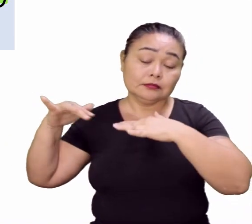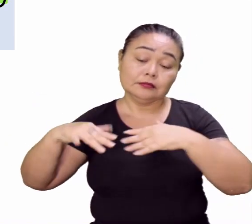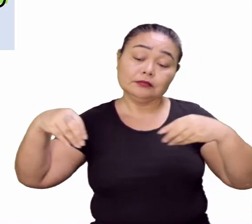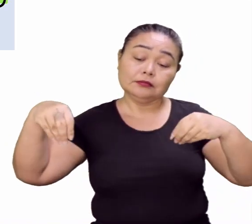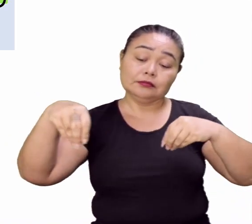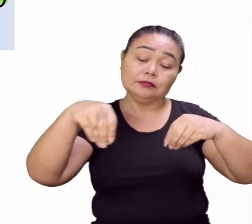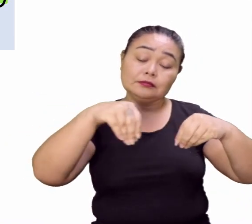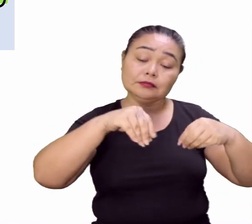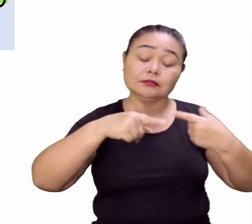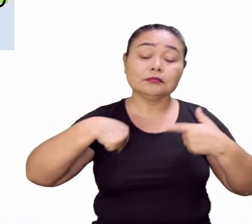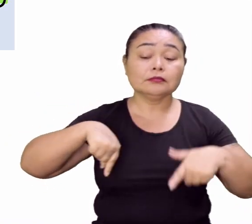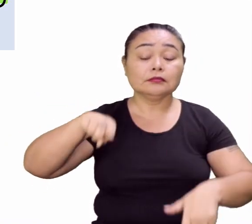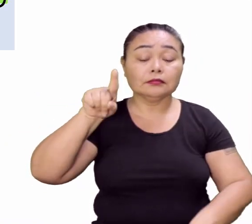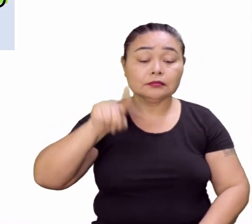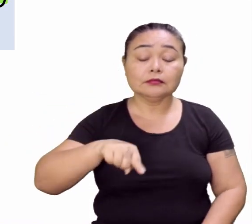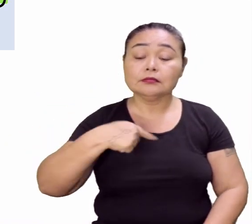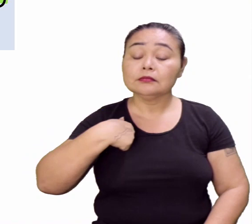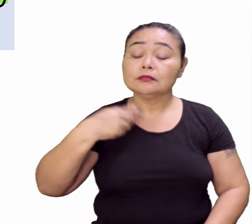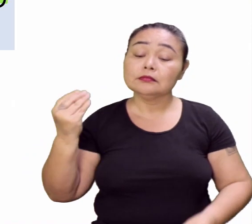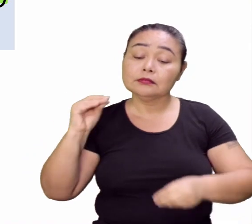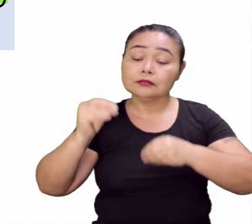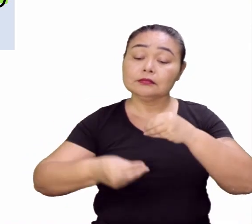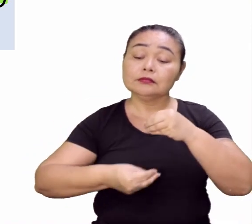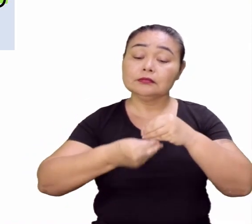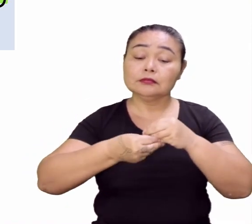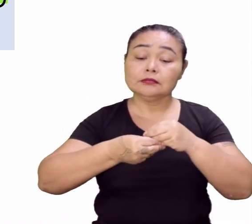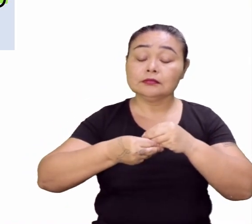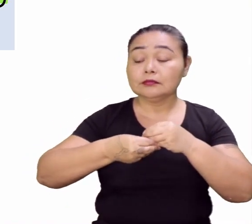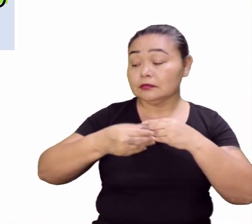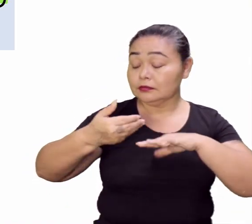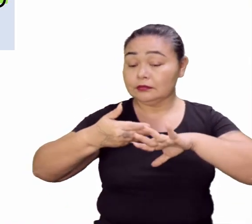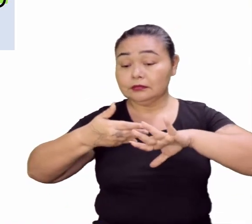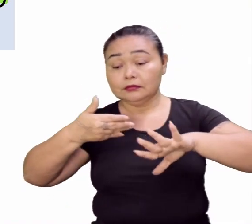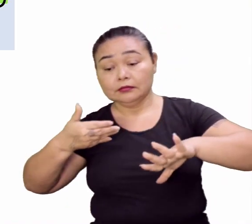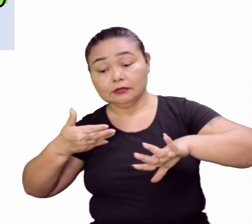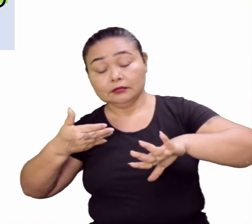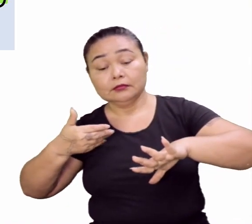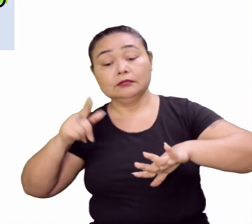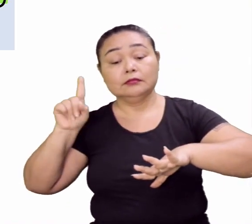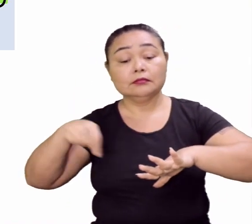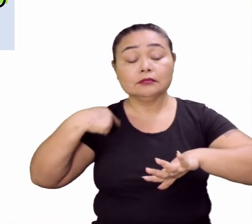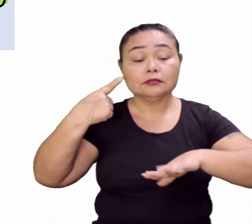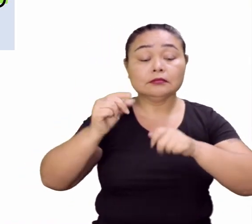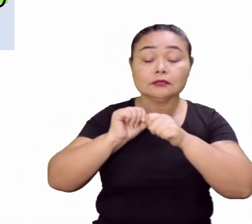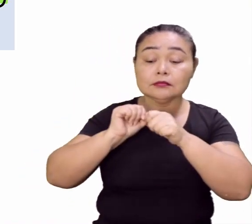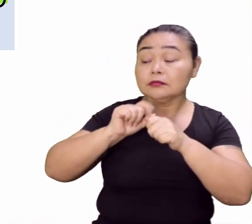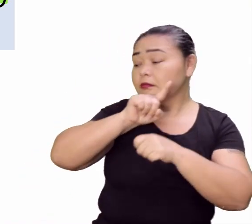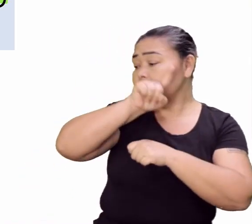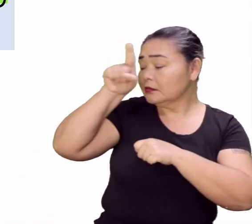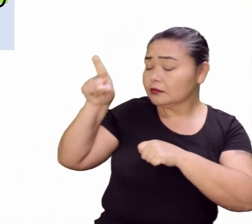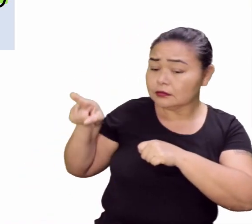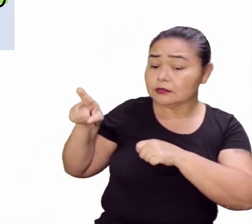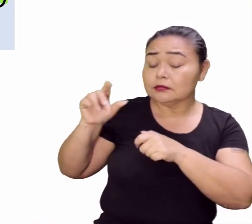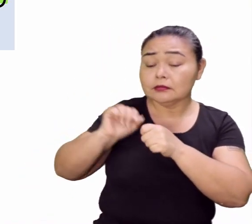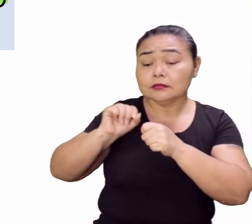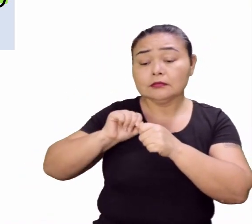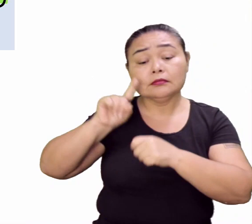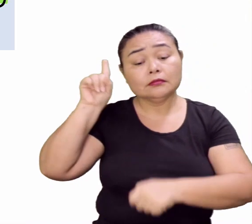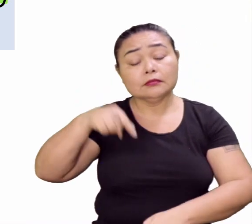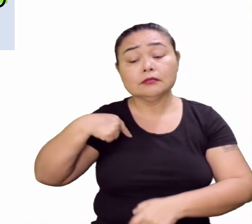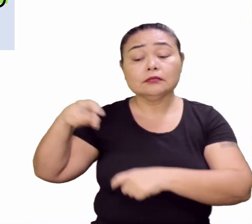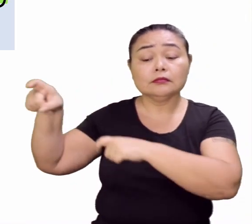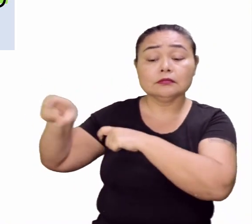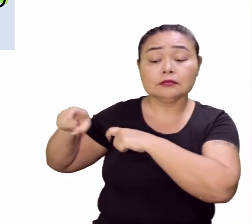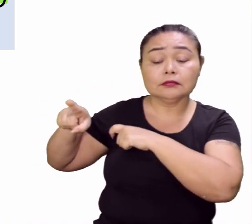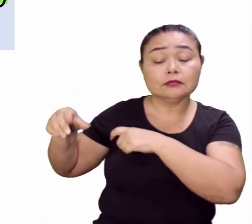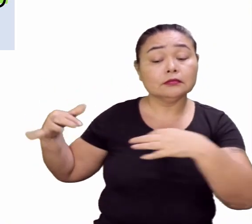terra. Então, tudo isso a gente pode colocar como fatores repulsivos que contribuiu para a saída lá do cidadão que morava no campo